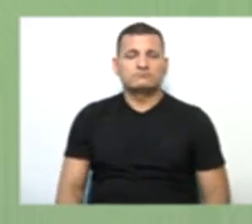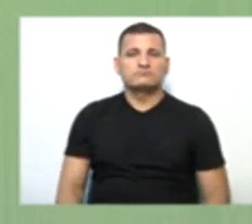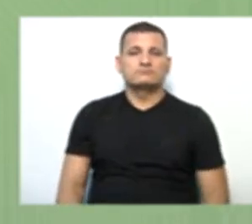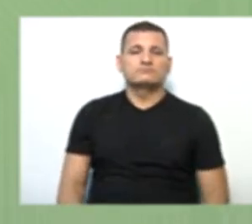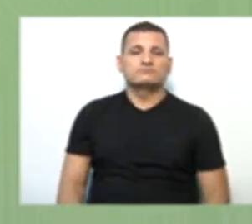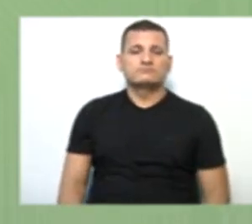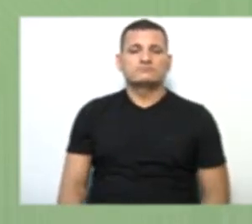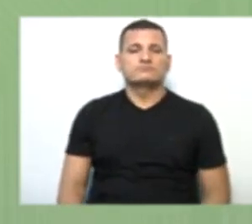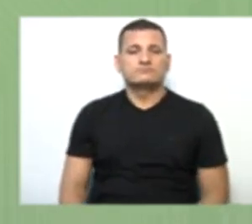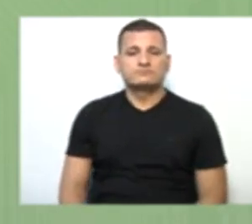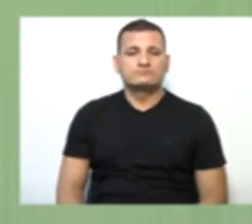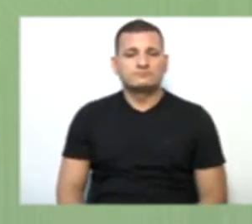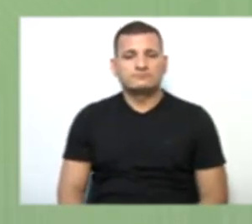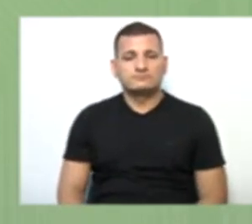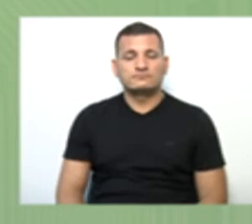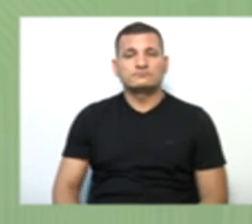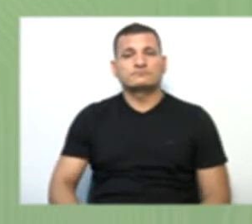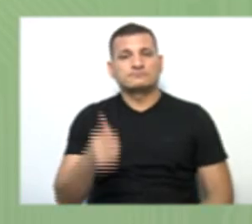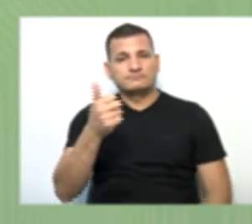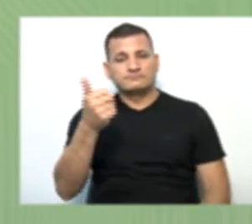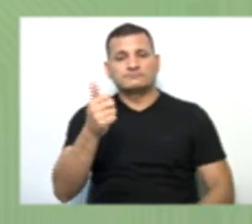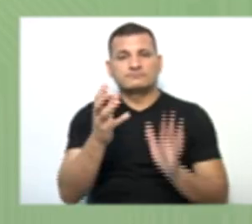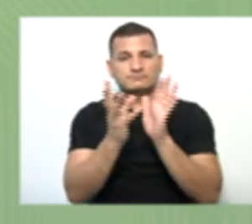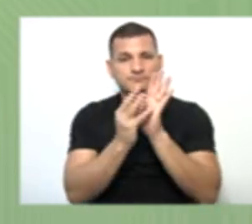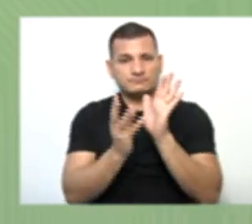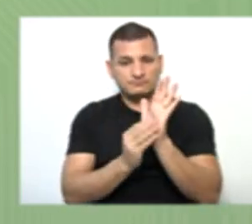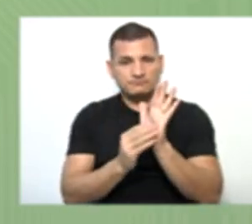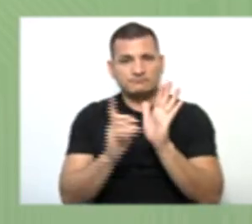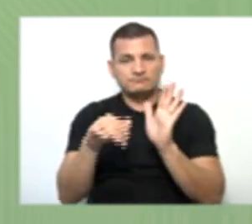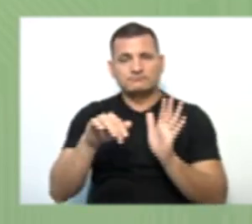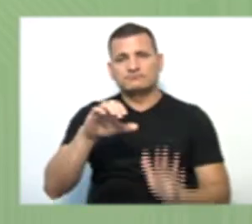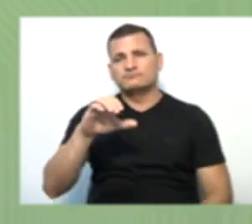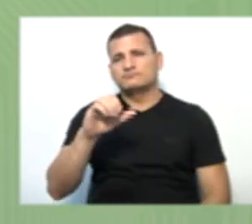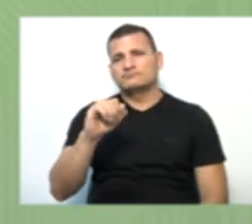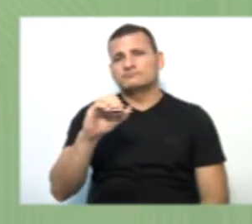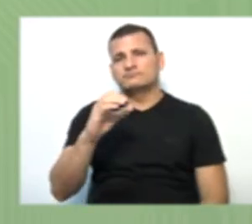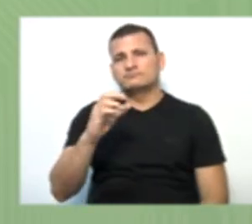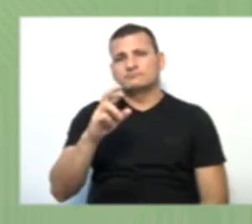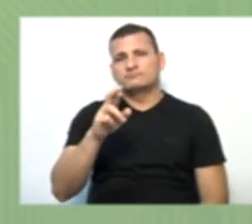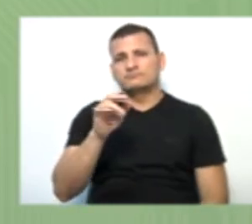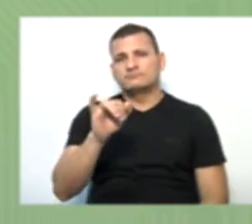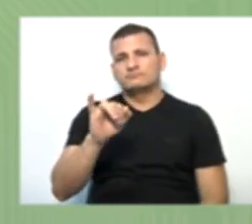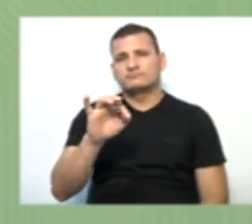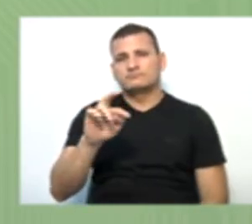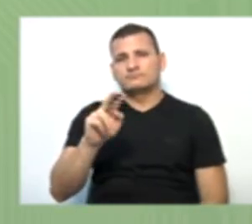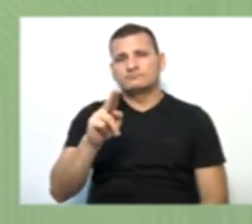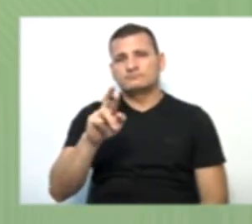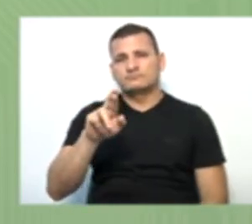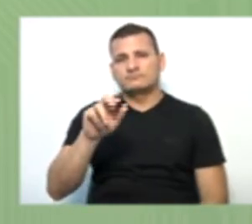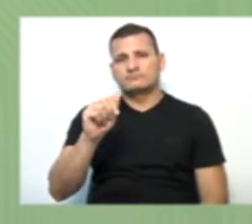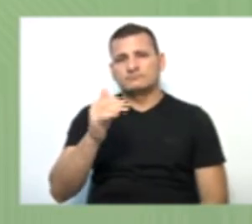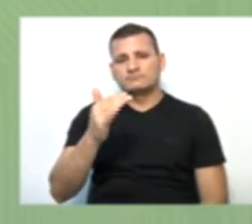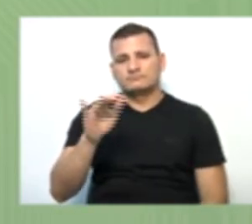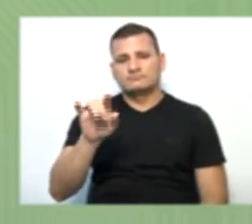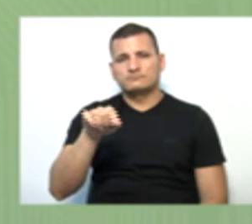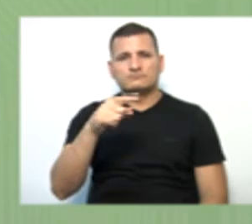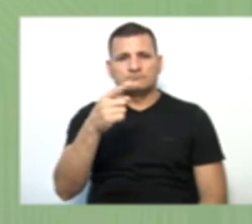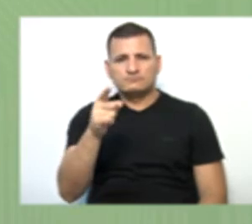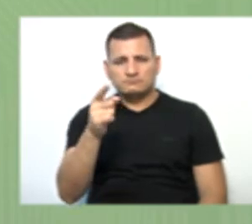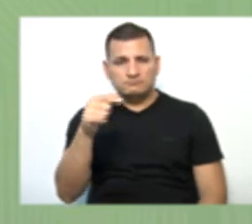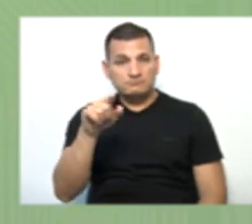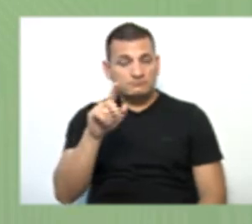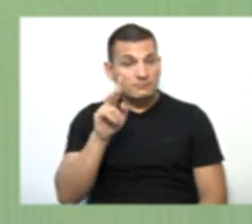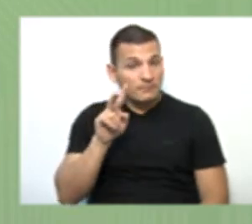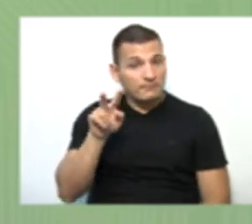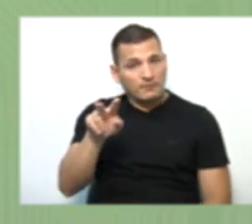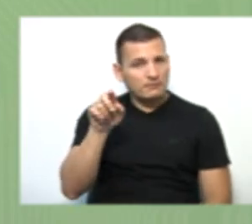primeiro conteúdo de hoje, que é escrituração contábil. Aí nós temos uma foto, né, de uma moça